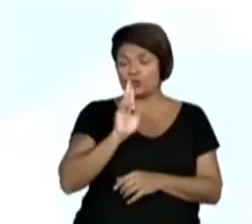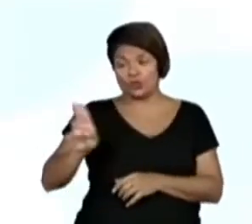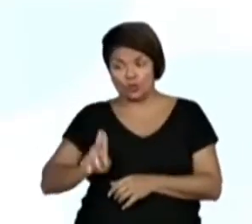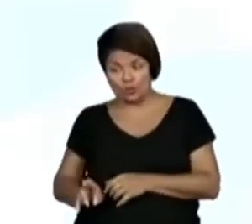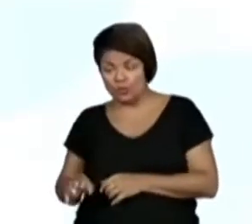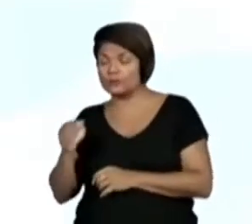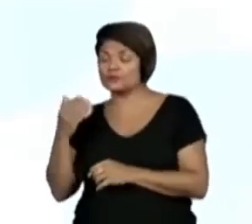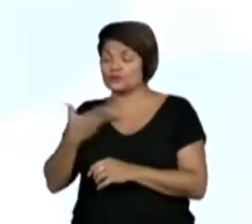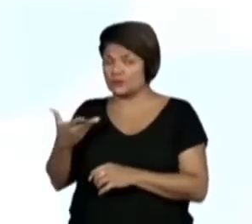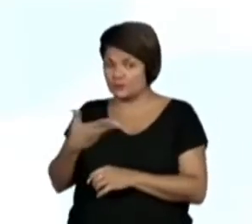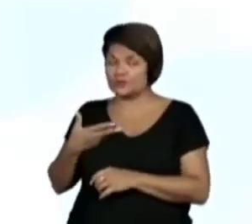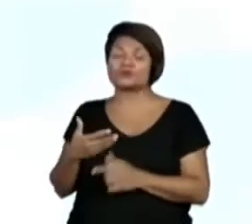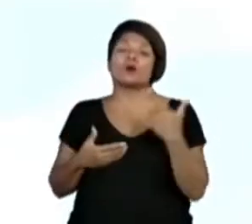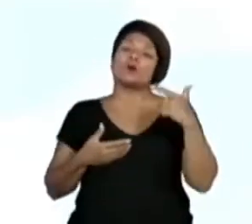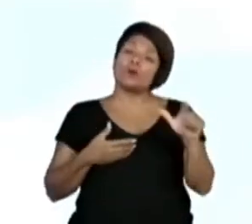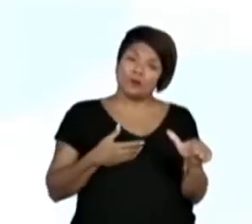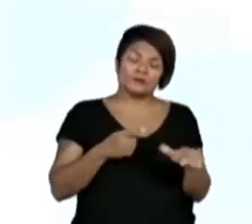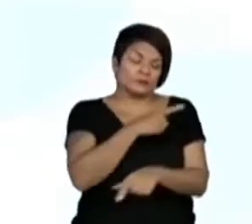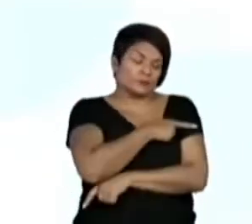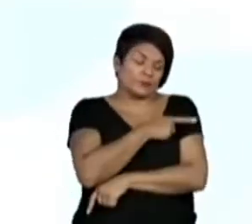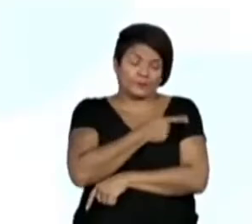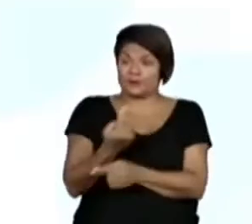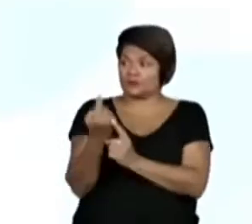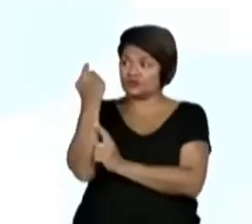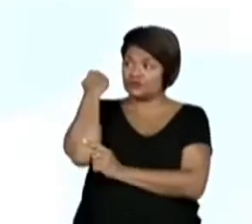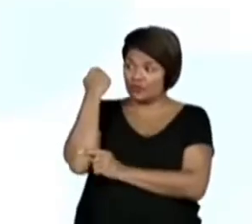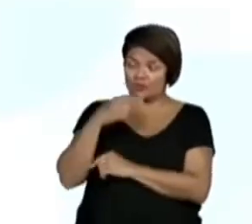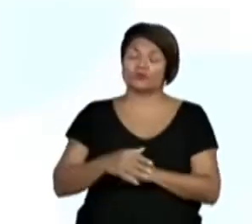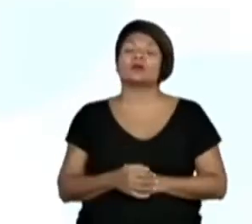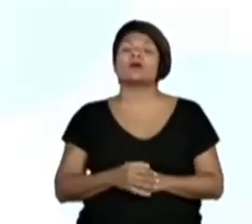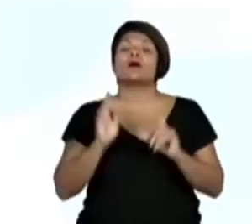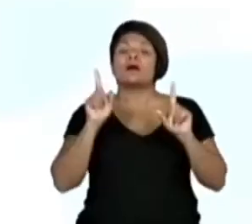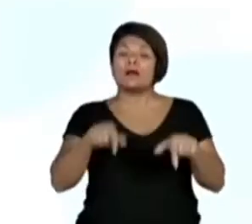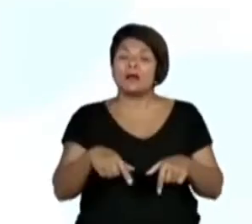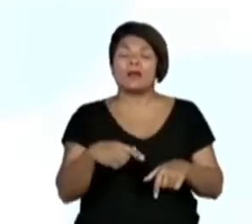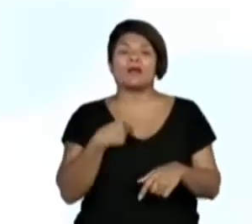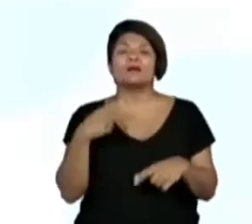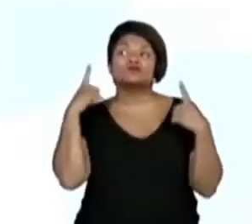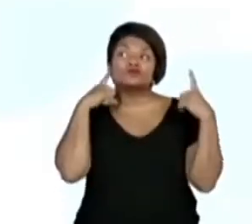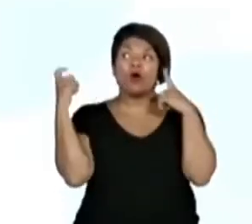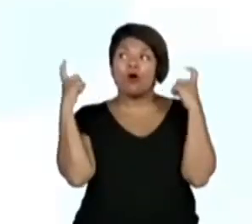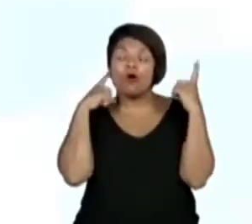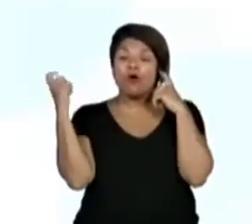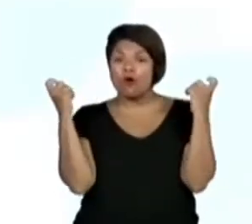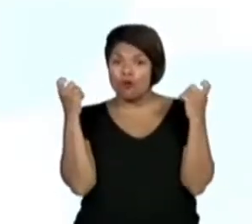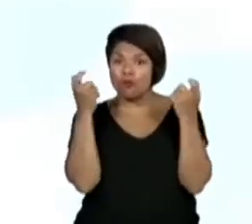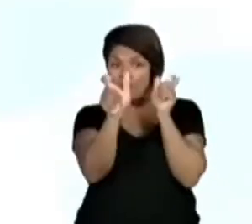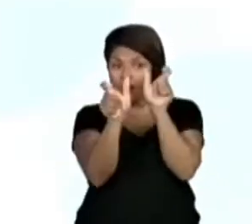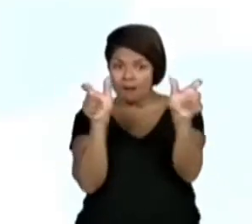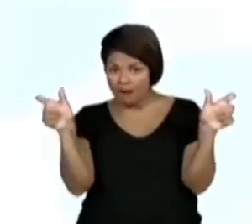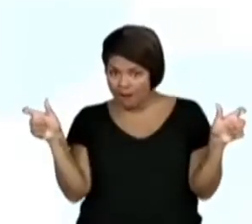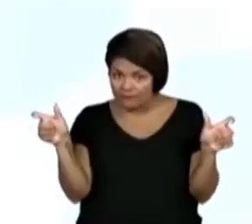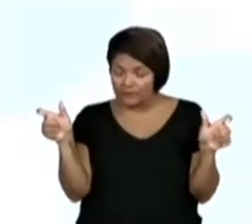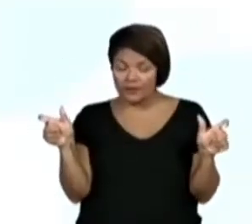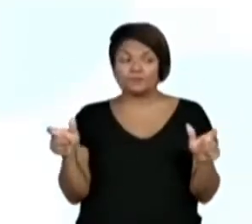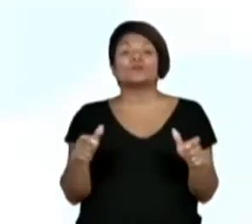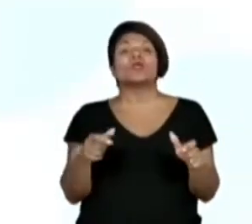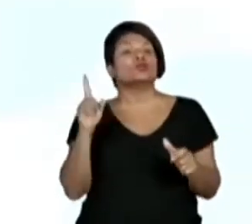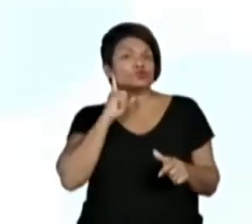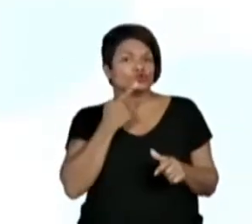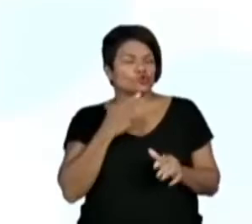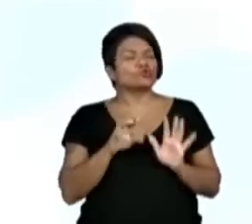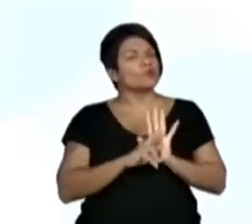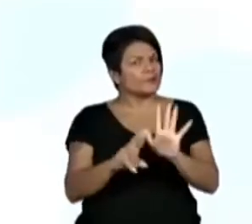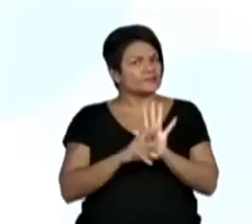colegas. A outra, que é do primeiro que a gente retoma, é relacionar elementos sonoros das palavras com a sua representação escrita. A gente